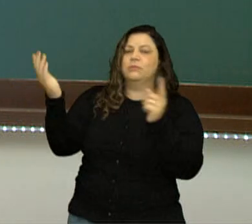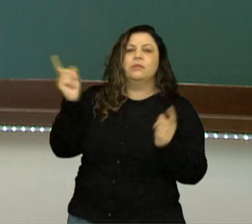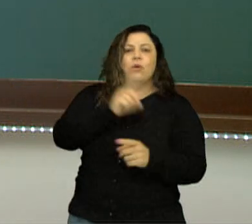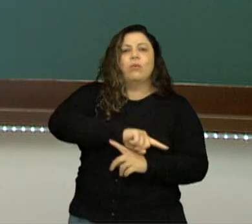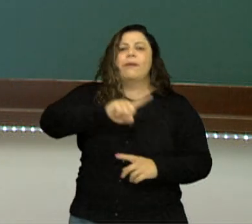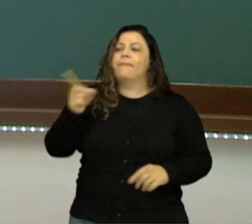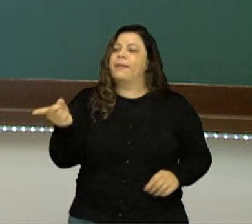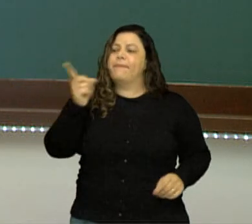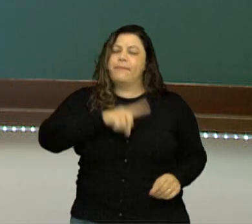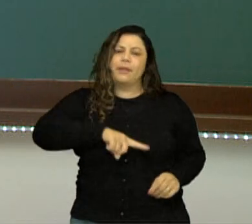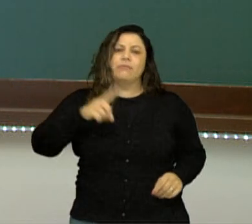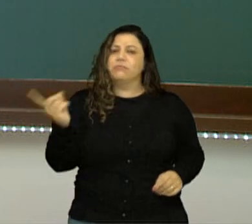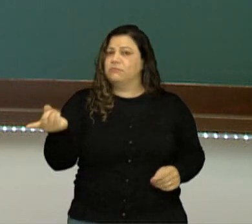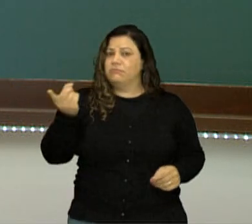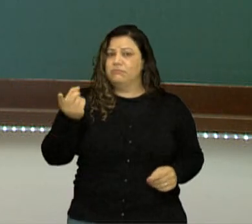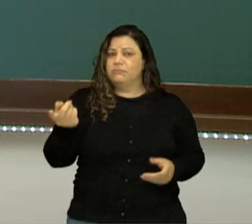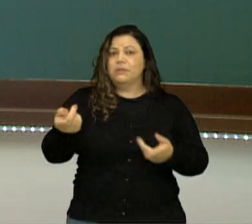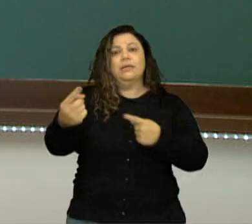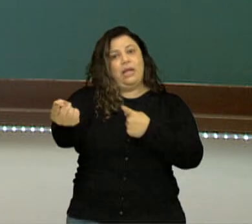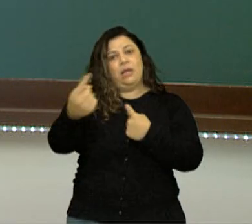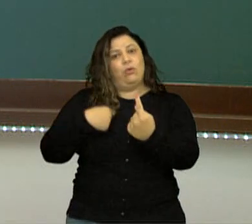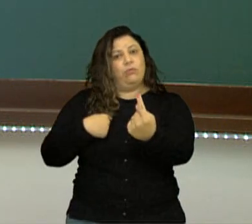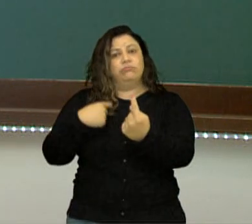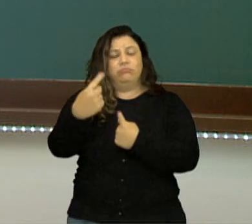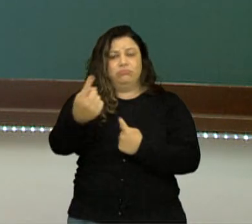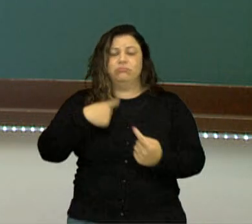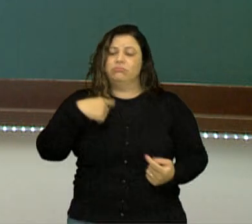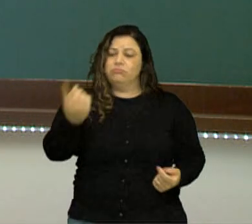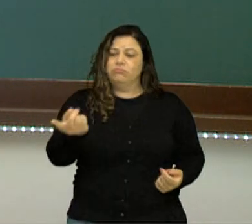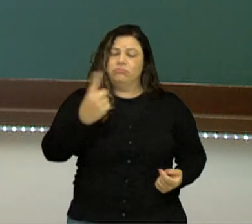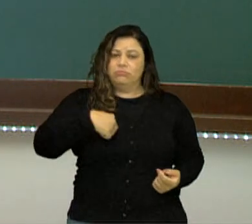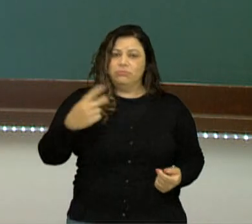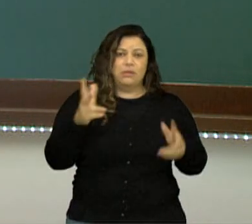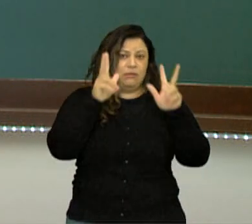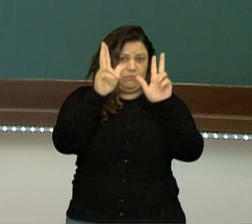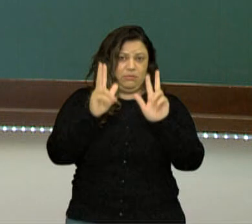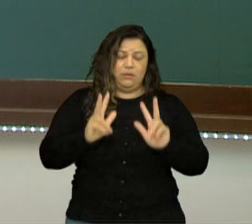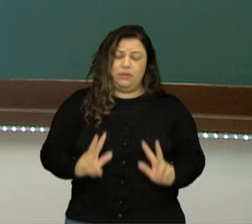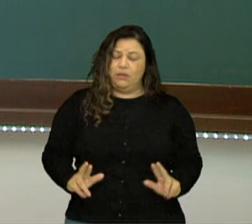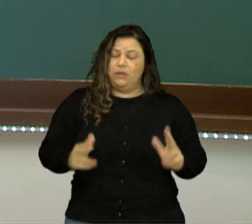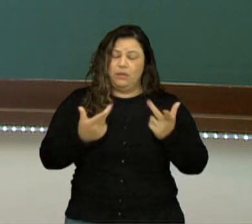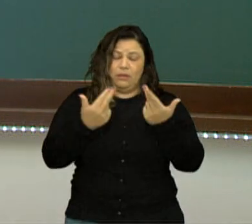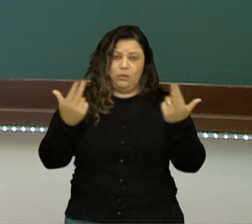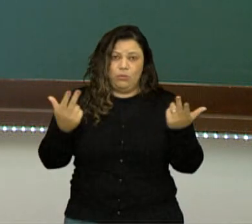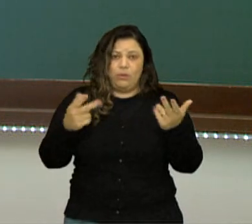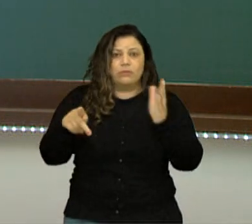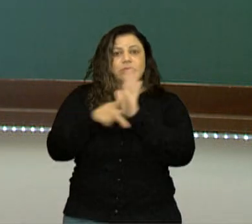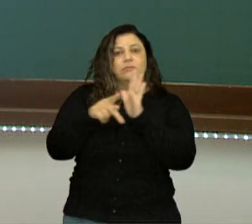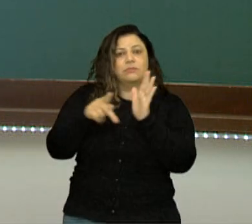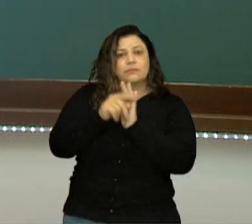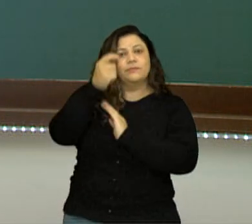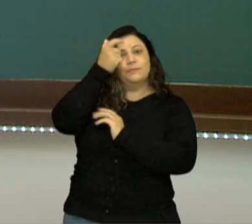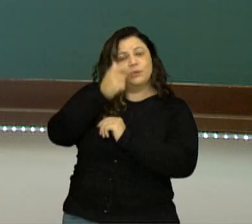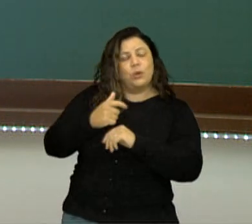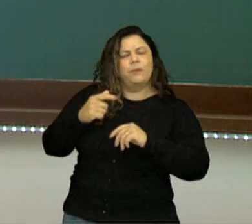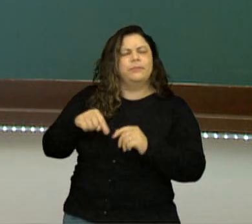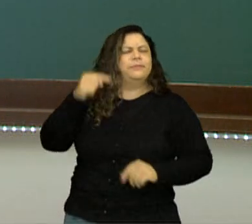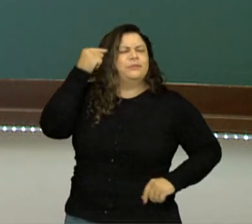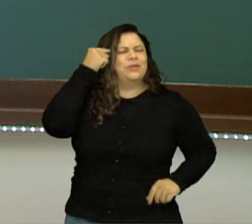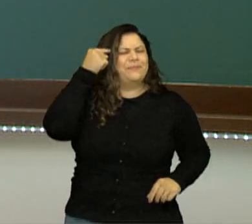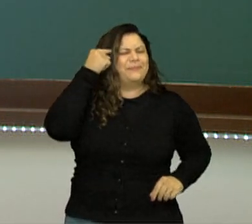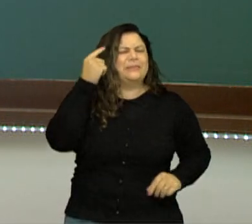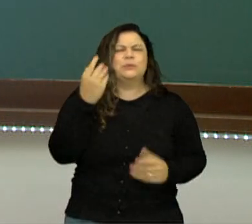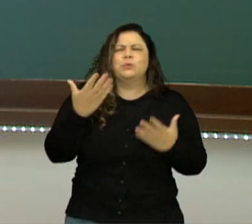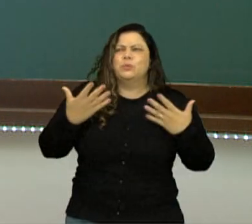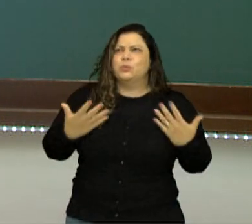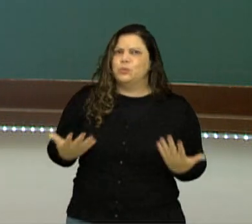o objeto. Perceberam? Então isso nós temos ali. Então esta ação eu faço em mim mesmo. Agora já pensou uma coisa assim? Se